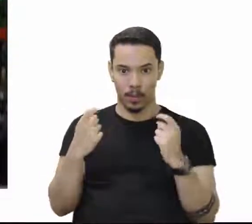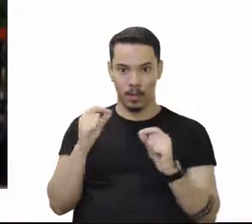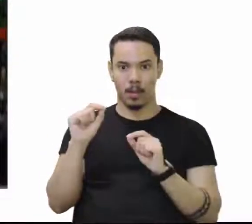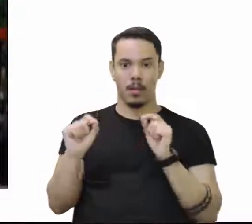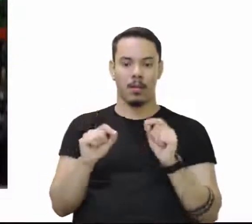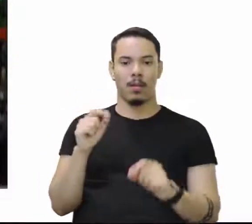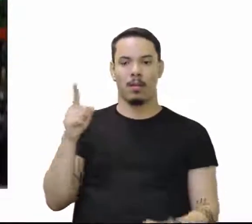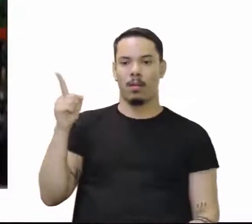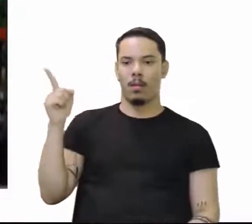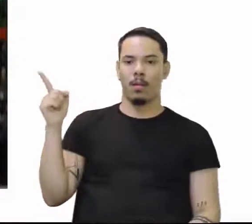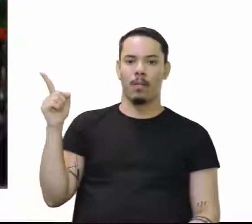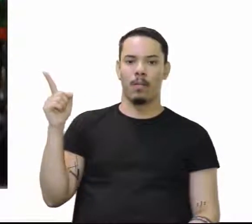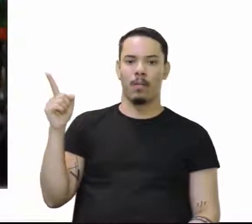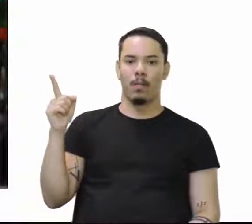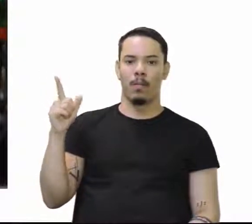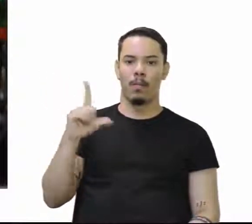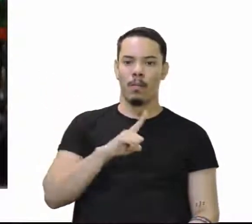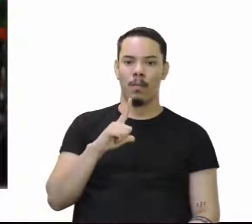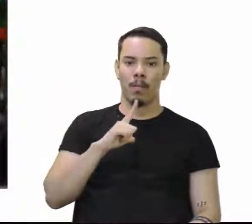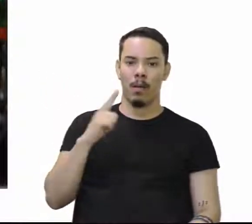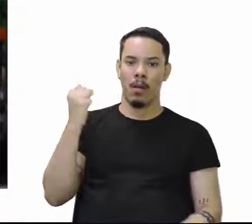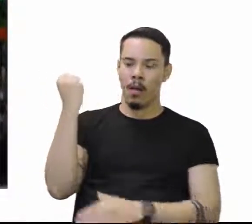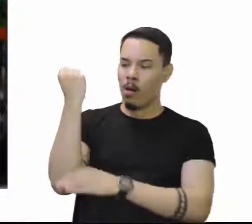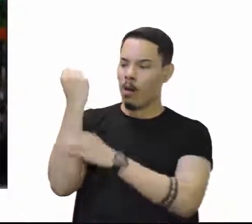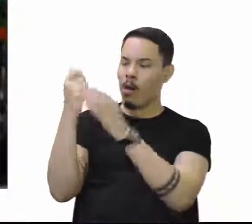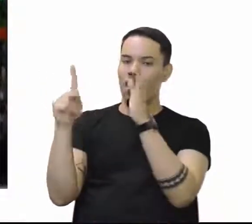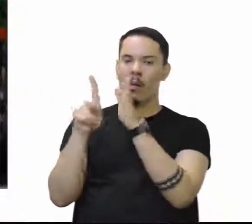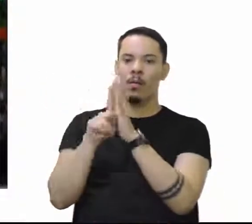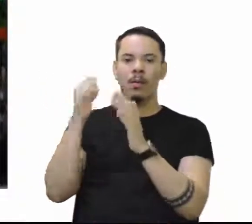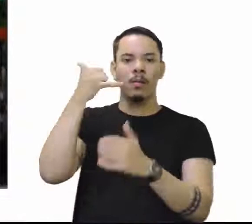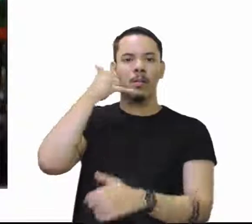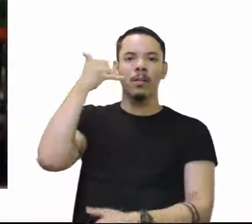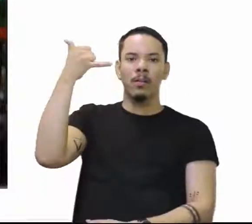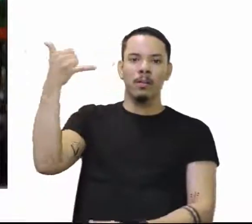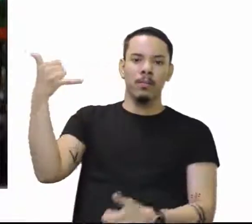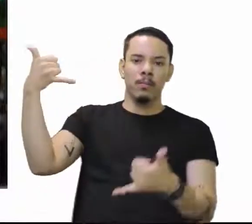ó, um poste da linha telegráfica.